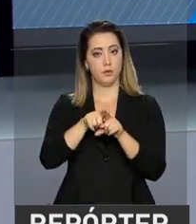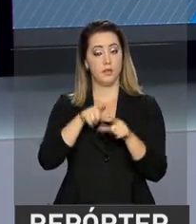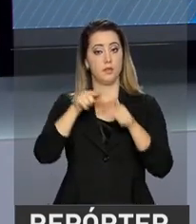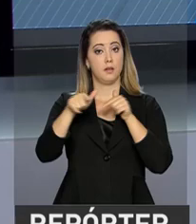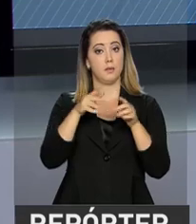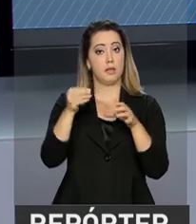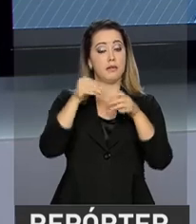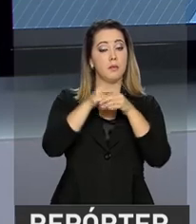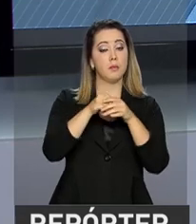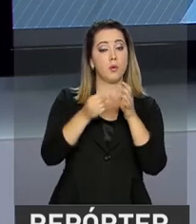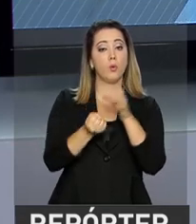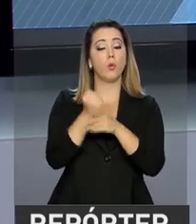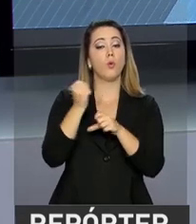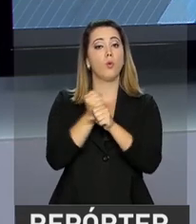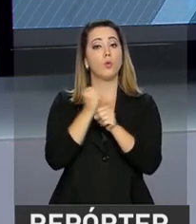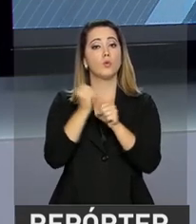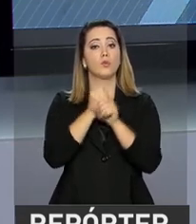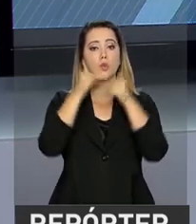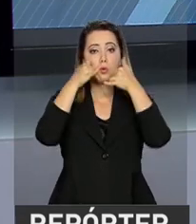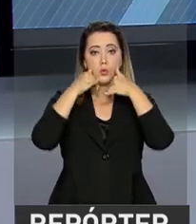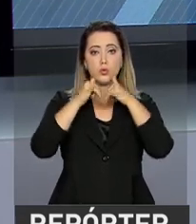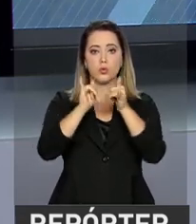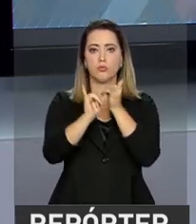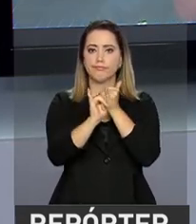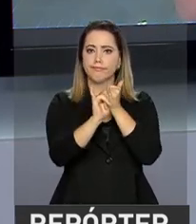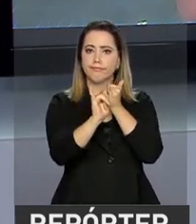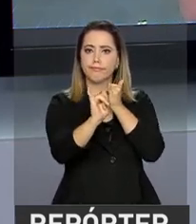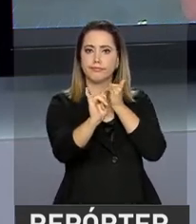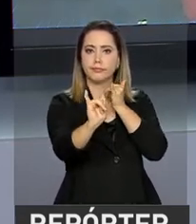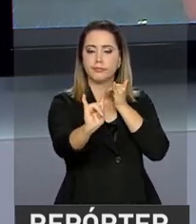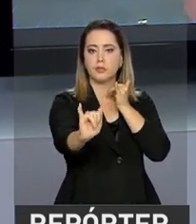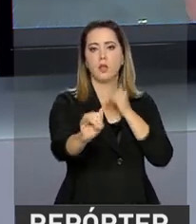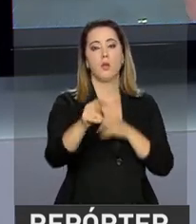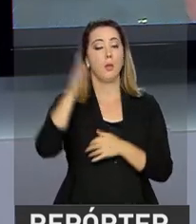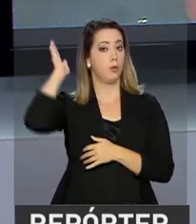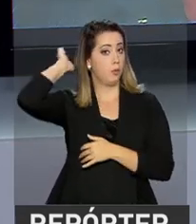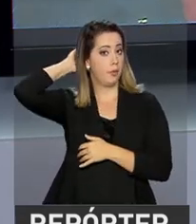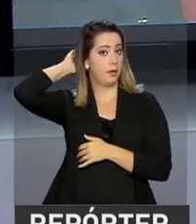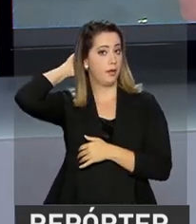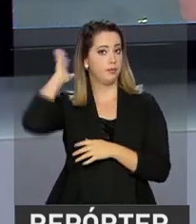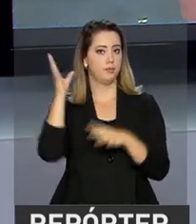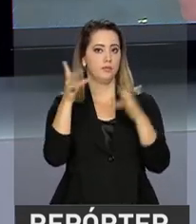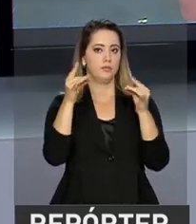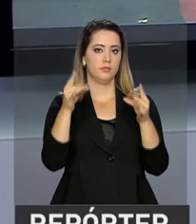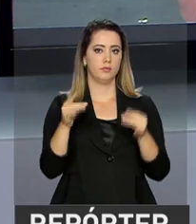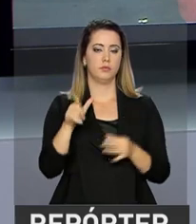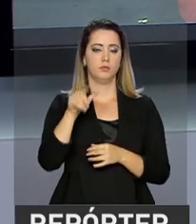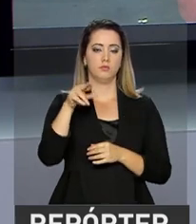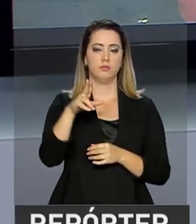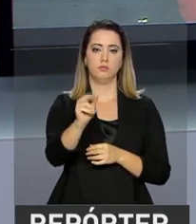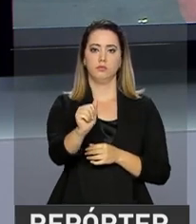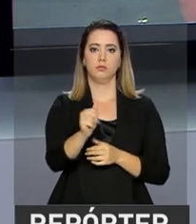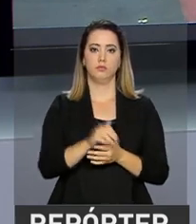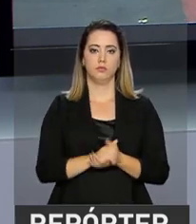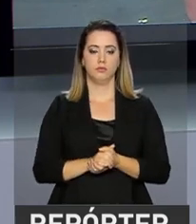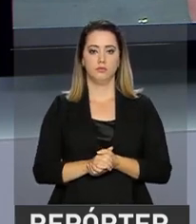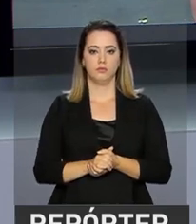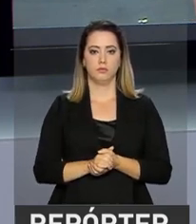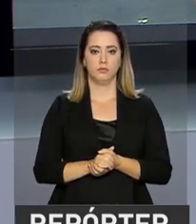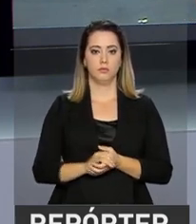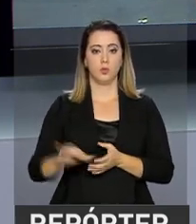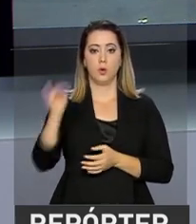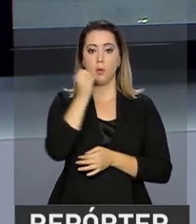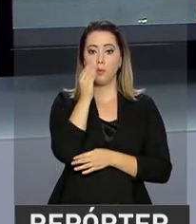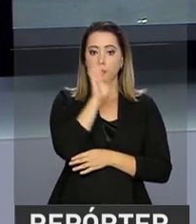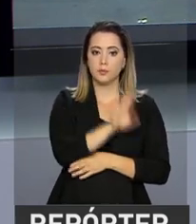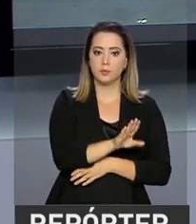linhas de transmissão de energia no pará os detalhes nós vamos saber com a repórter luana karen alagoana boa tarde mais uma vez o ala roberto